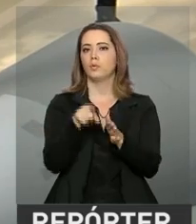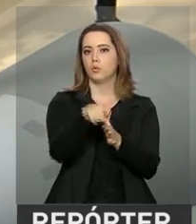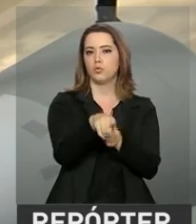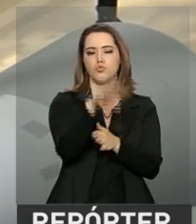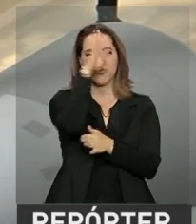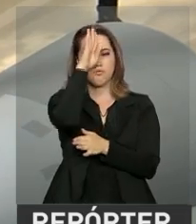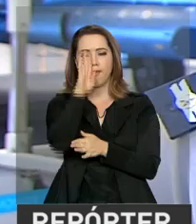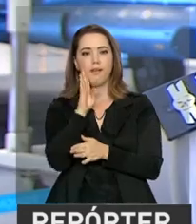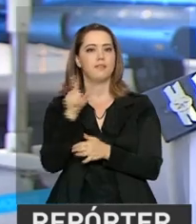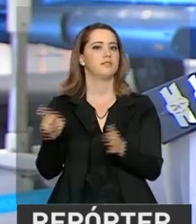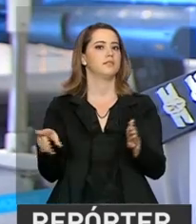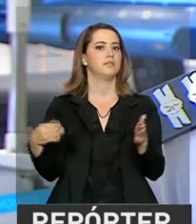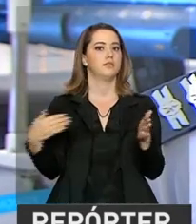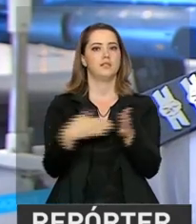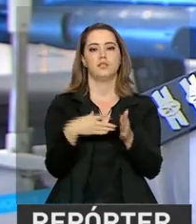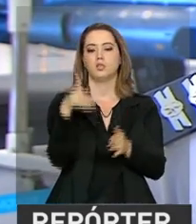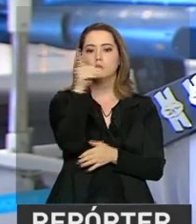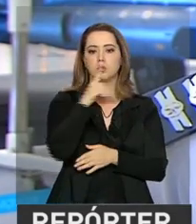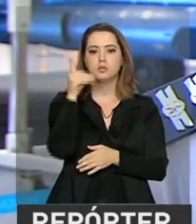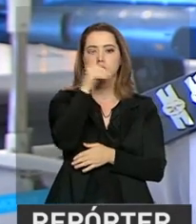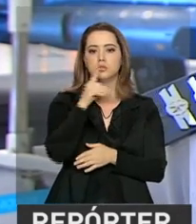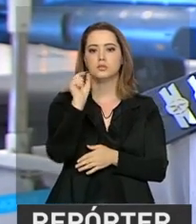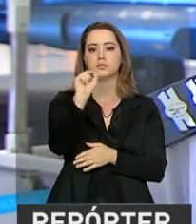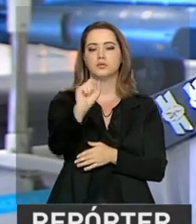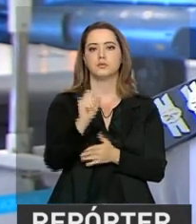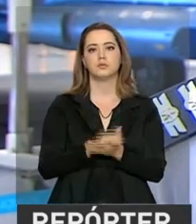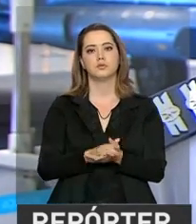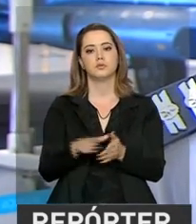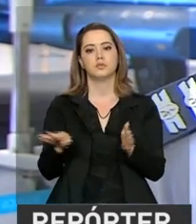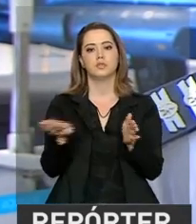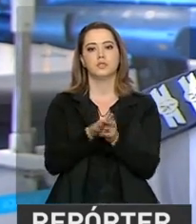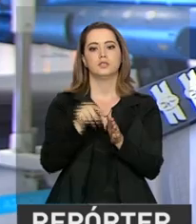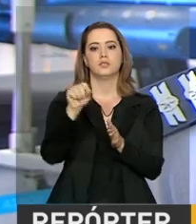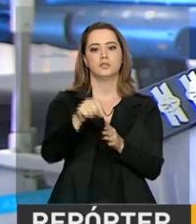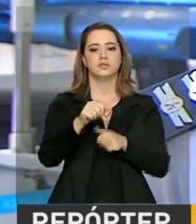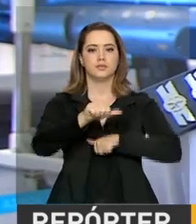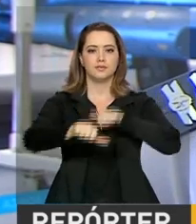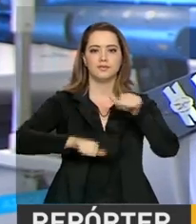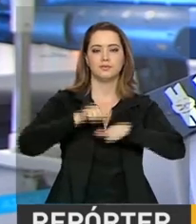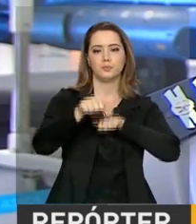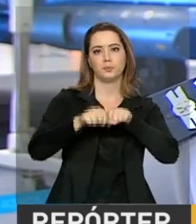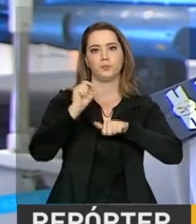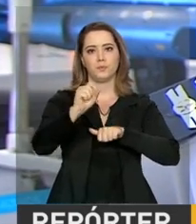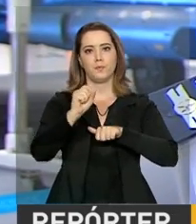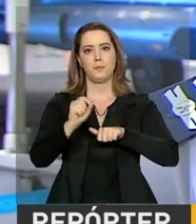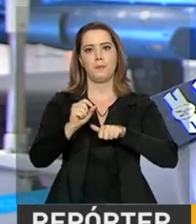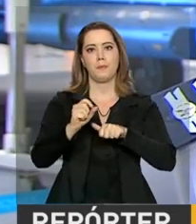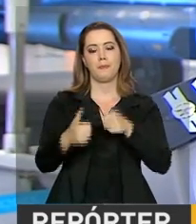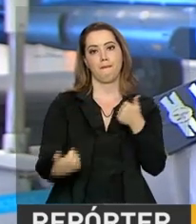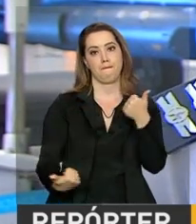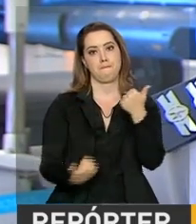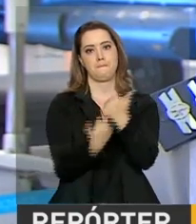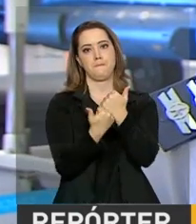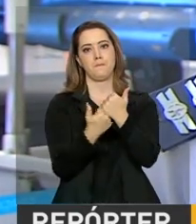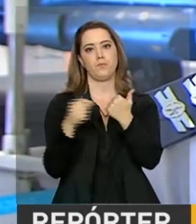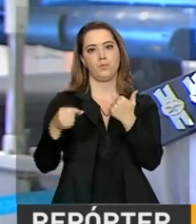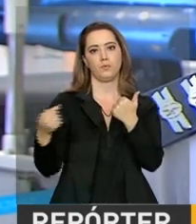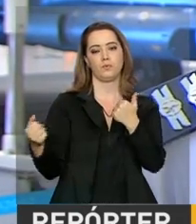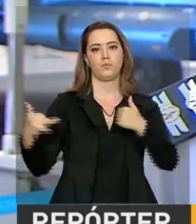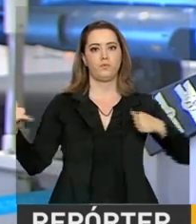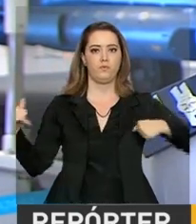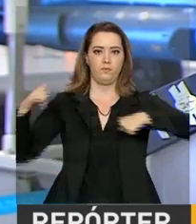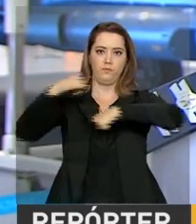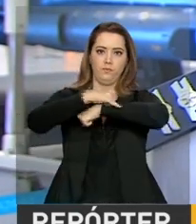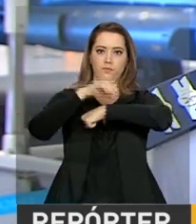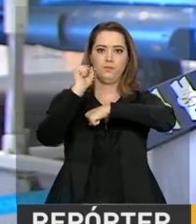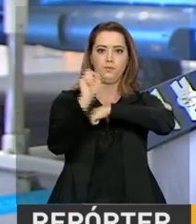até o próximo domingo. Essas aeronaves vêm para renovar a frota da Força Aérea Brasileira, em substituição aos caças que já foram aposentados, os Mirages, né? E